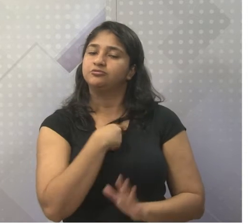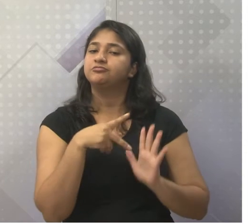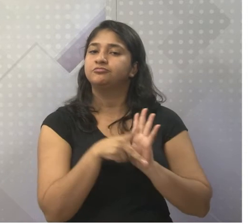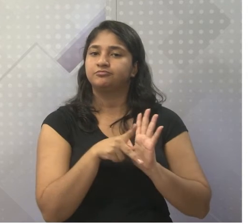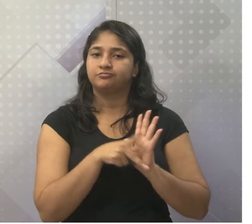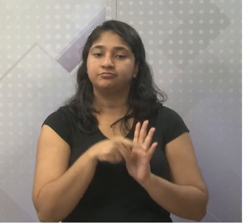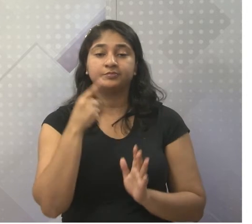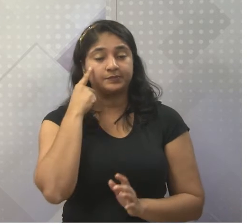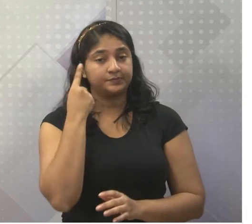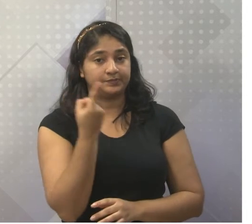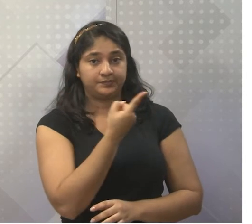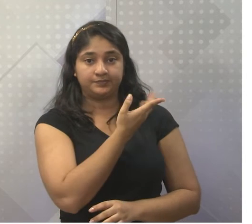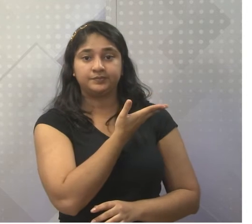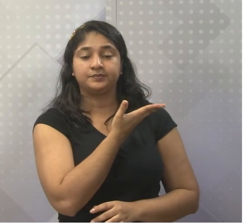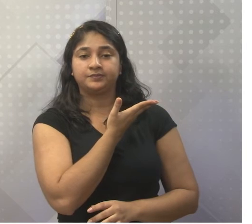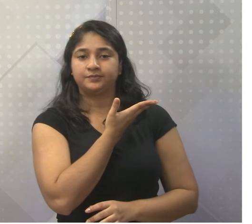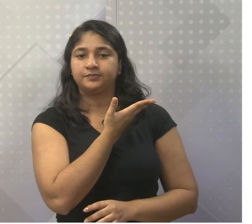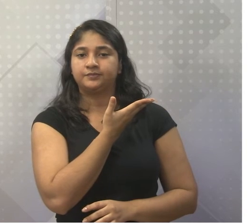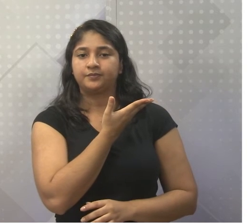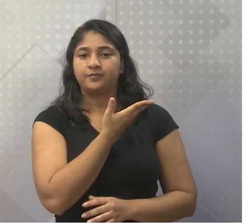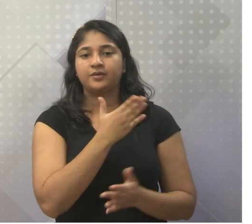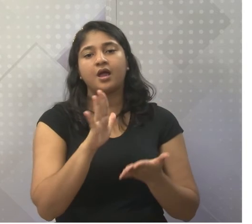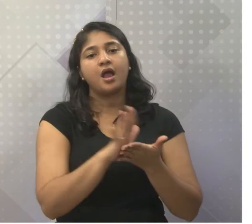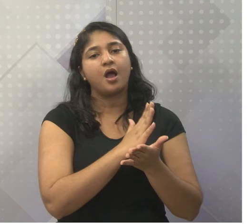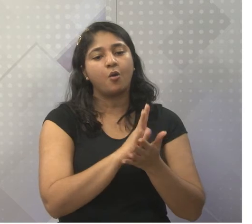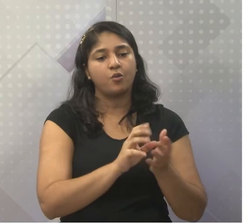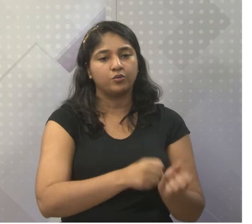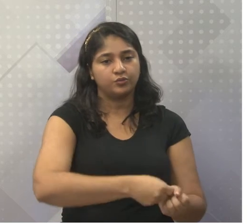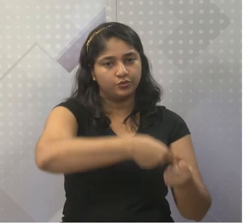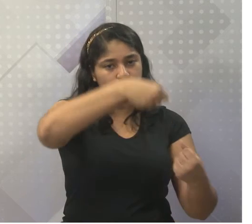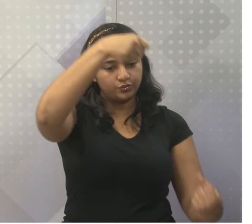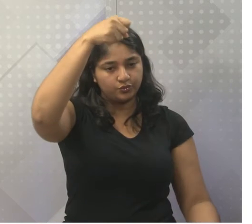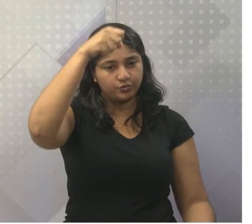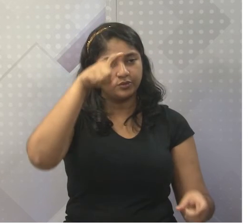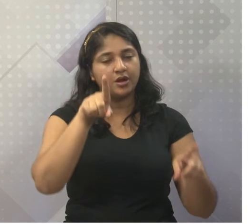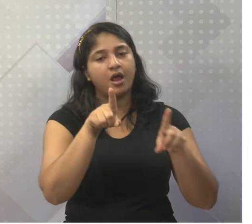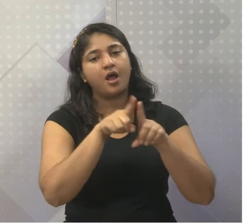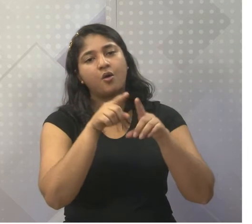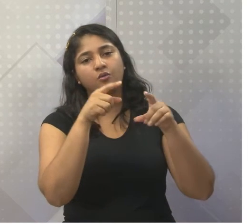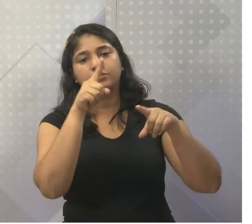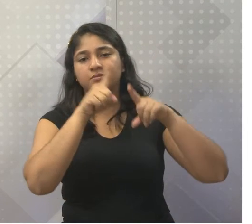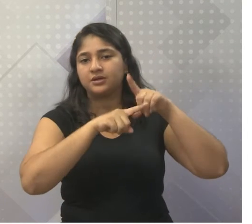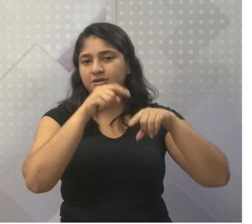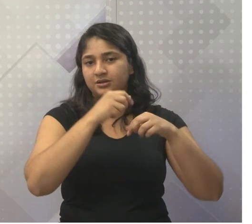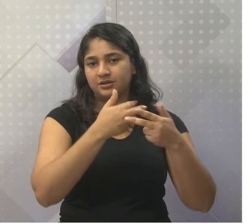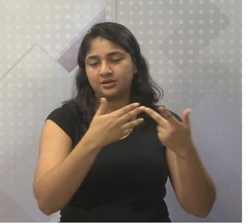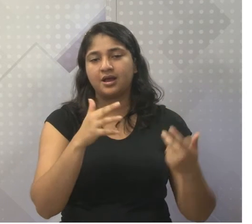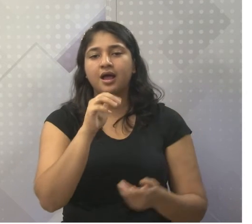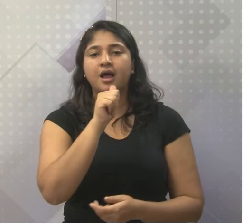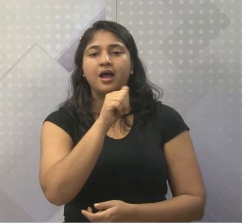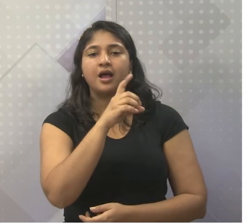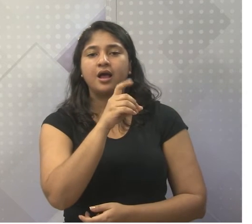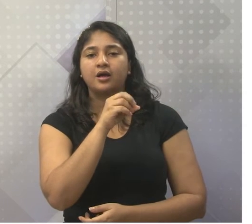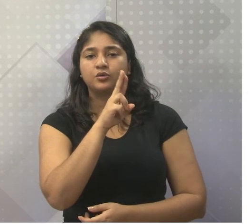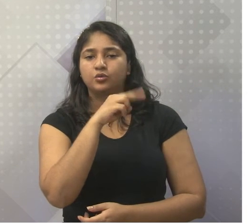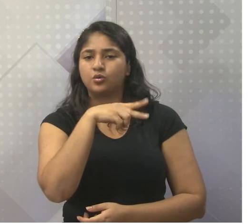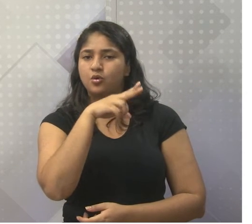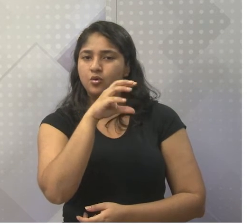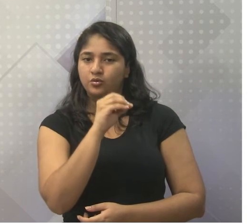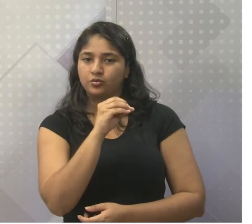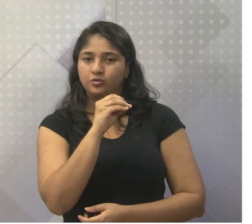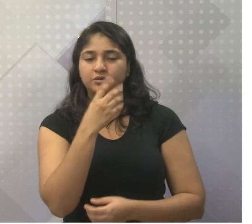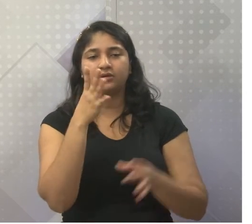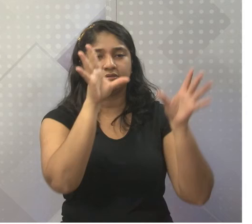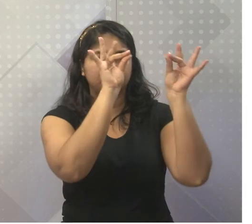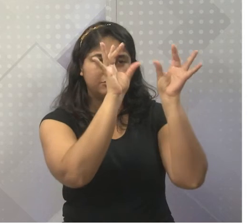Então eu vou mostrar pra vocês alguns tecidos, alguns adornos. Quando vocês ouvirem a palavra adornos, tá ligada a